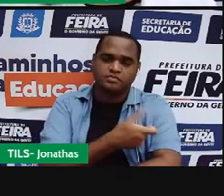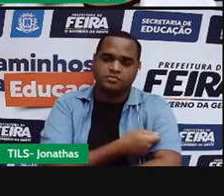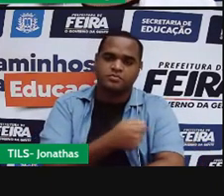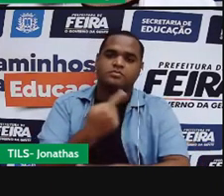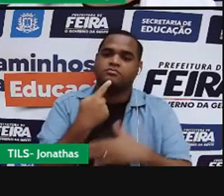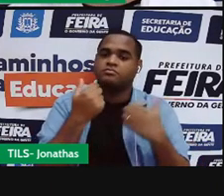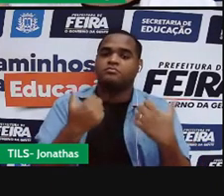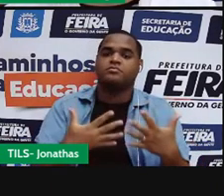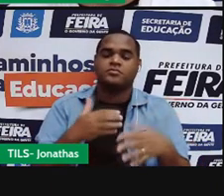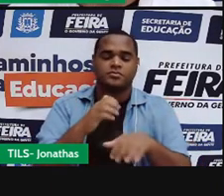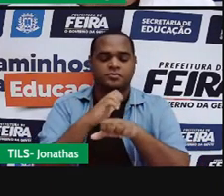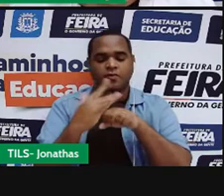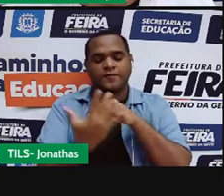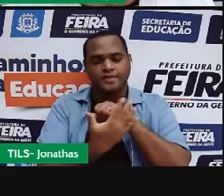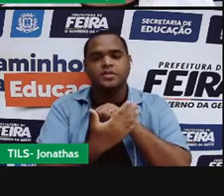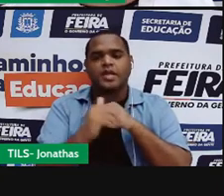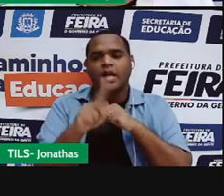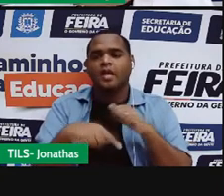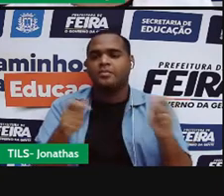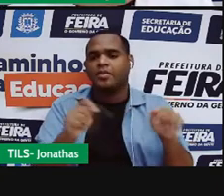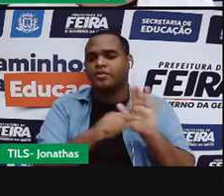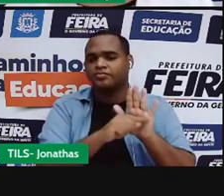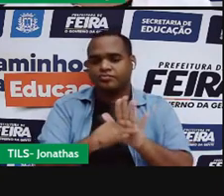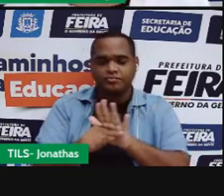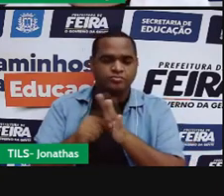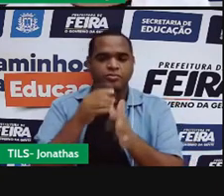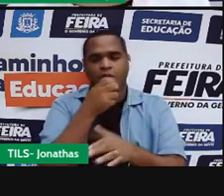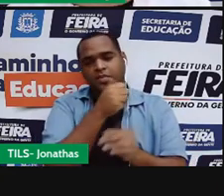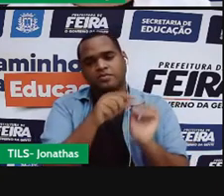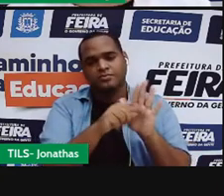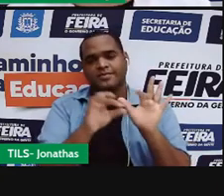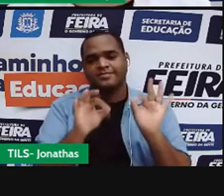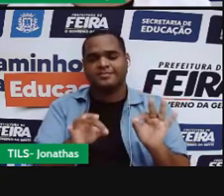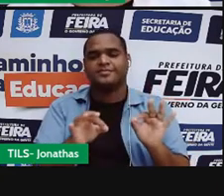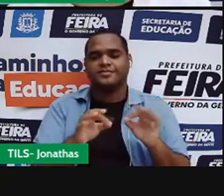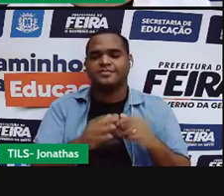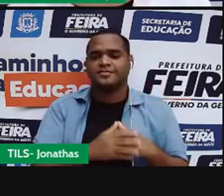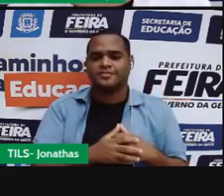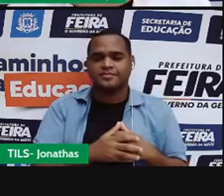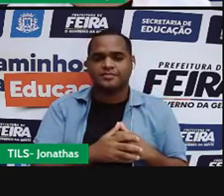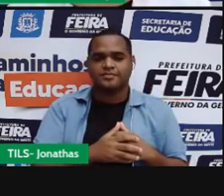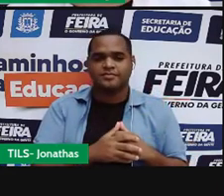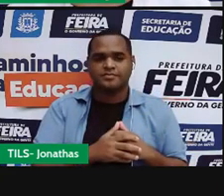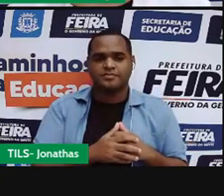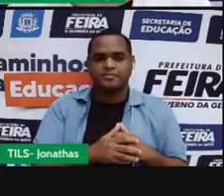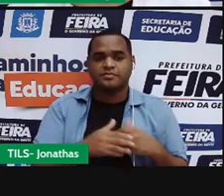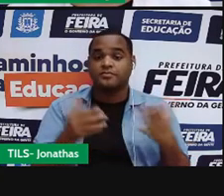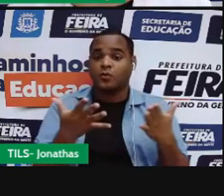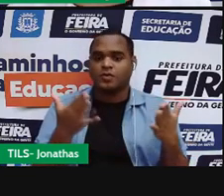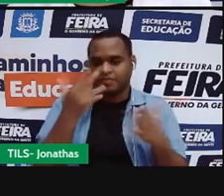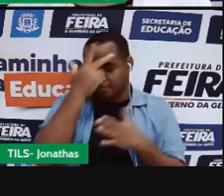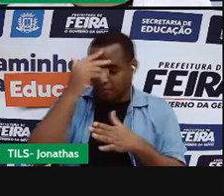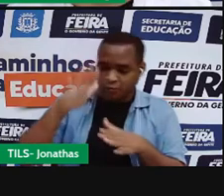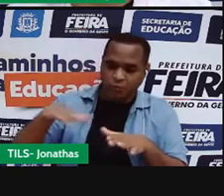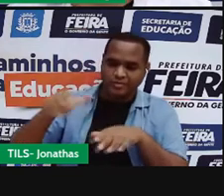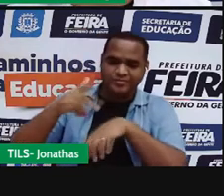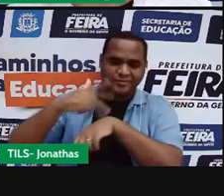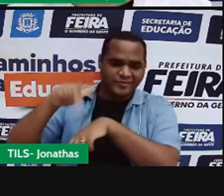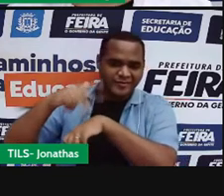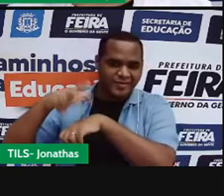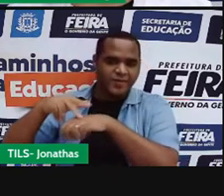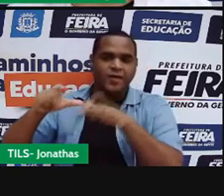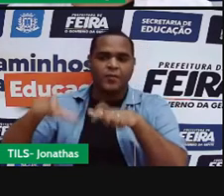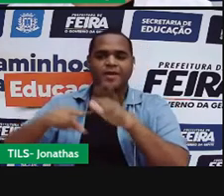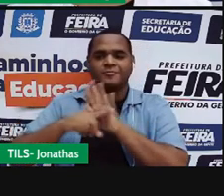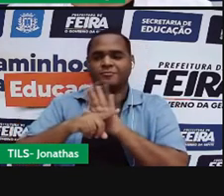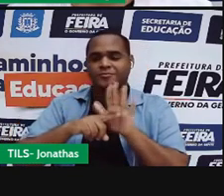a Covid-19 ela fosse acelerada em seu processo. E hoje tem como pesquisadores de vários lugares do mundo trabalharem